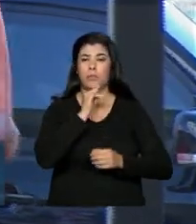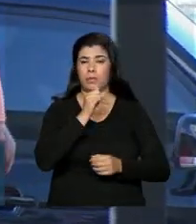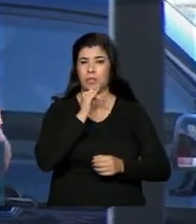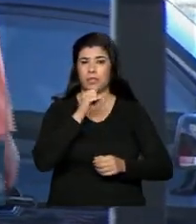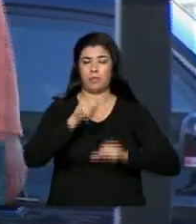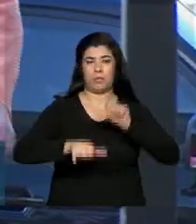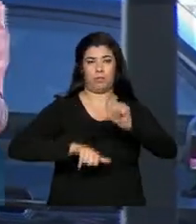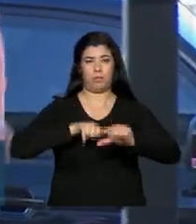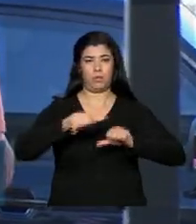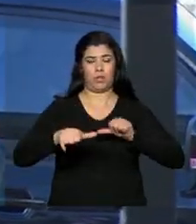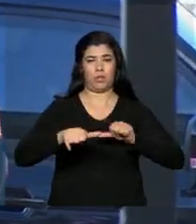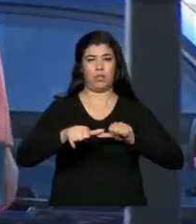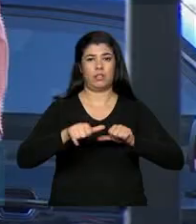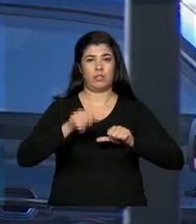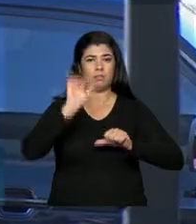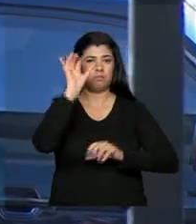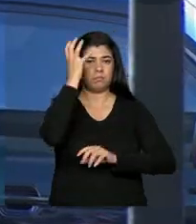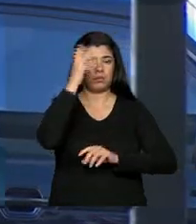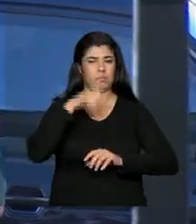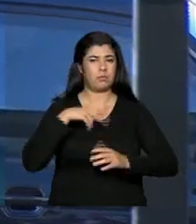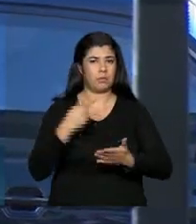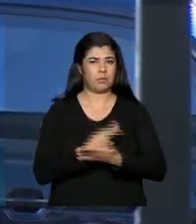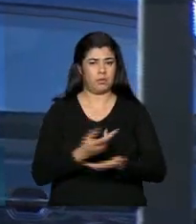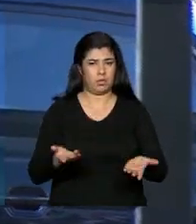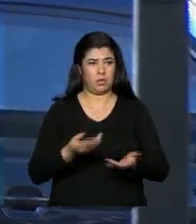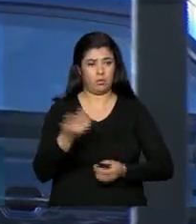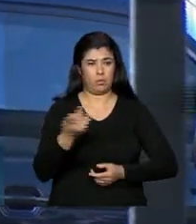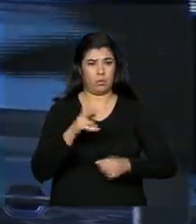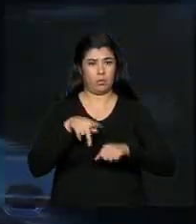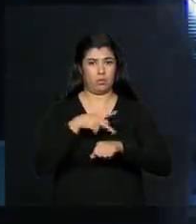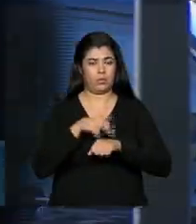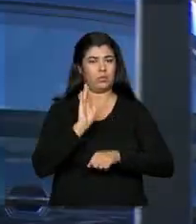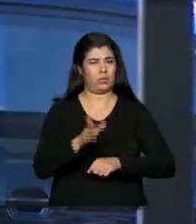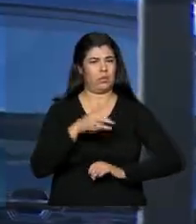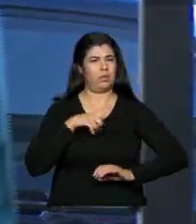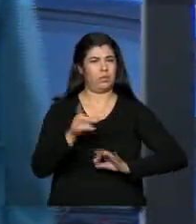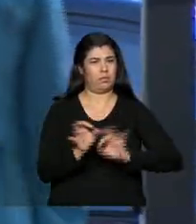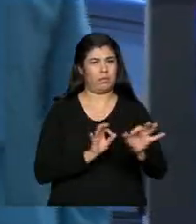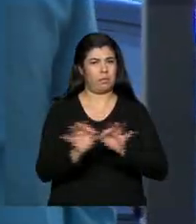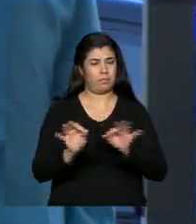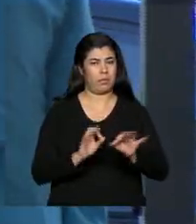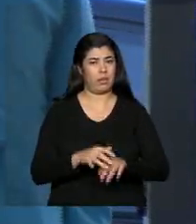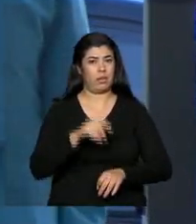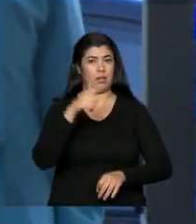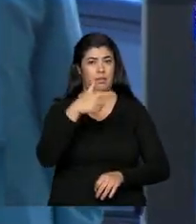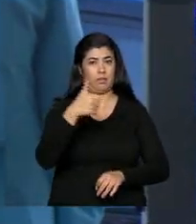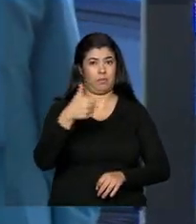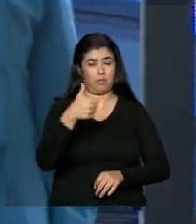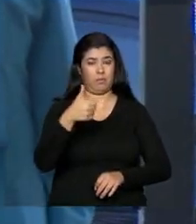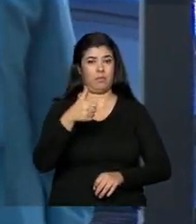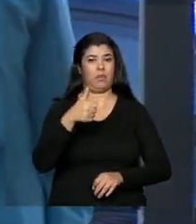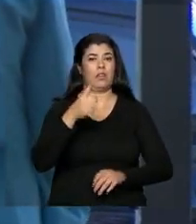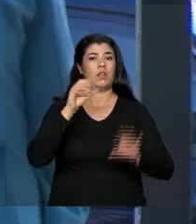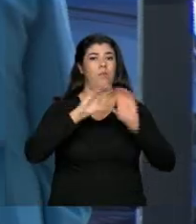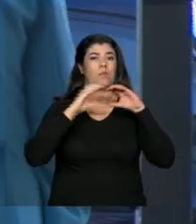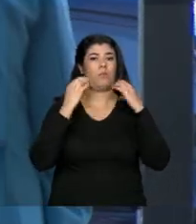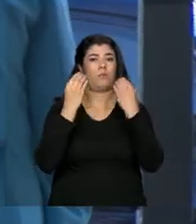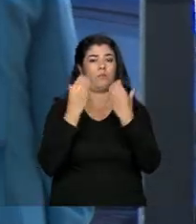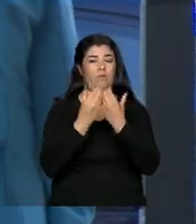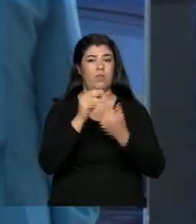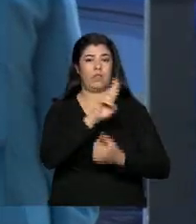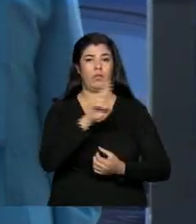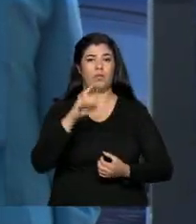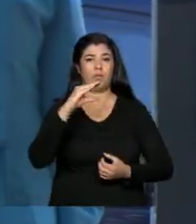relação à mudança de clima. Os dois países se preparam para a 21ª Conferência sobre Mudanças Climáticas,